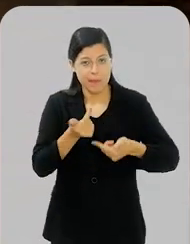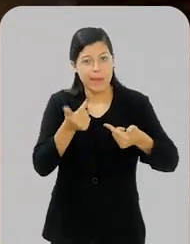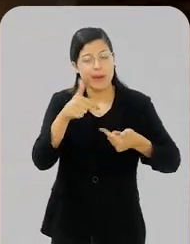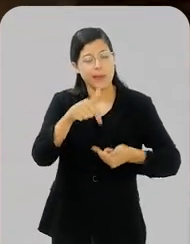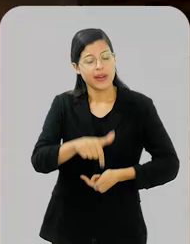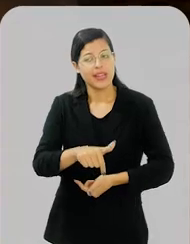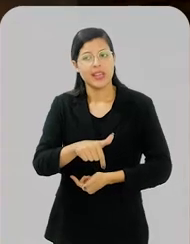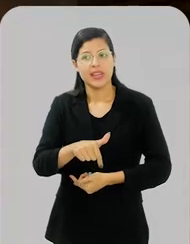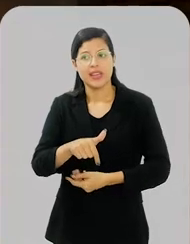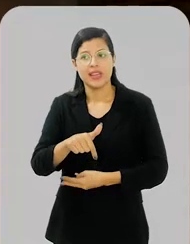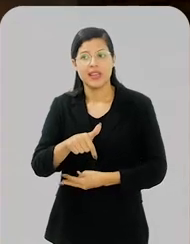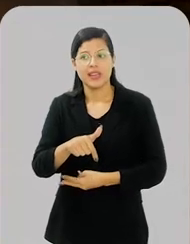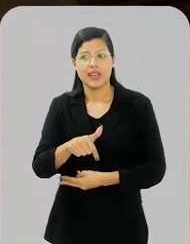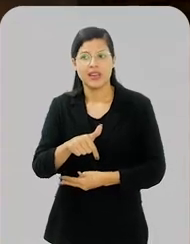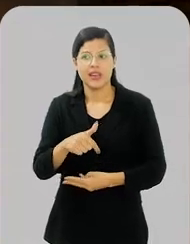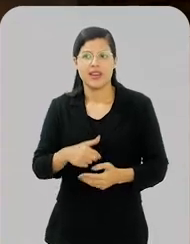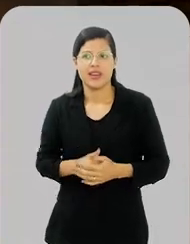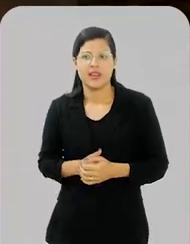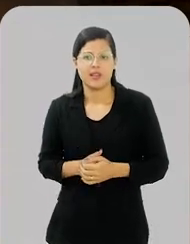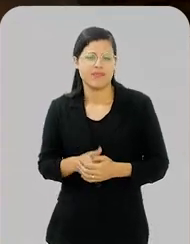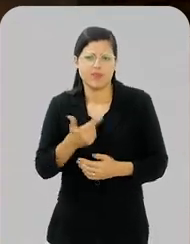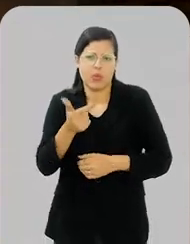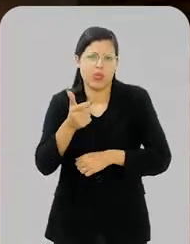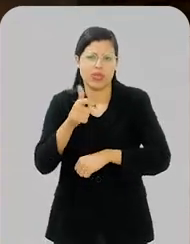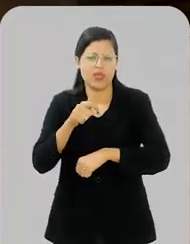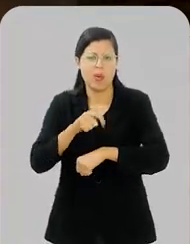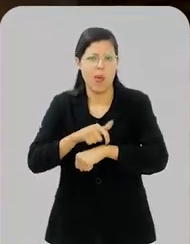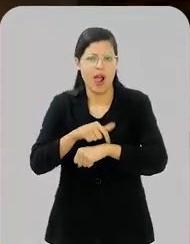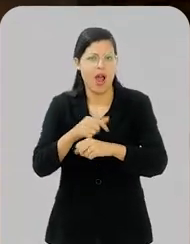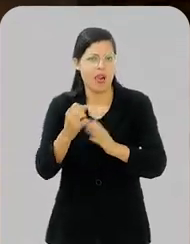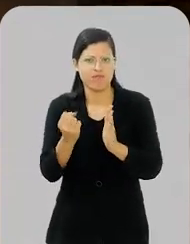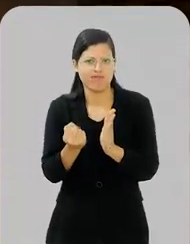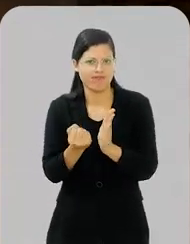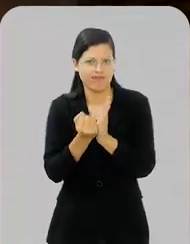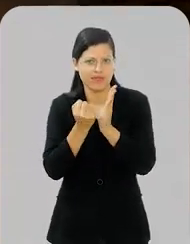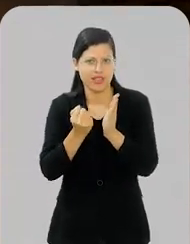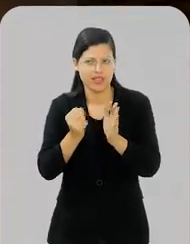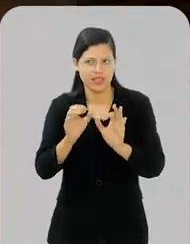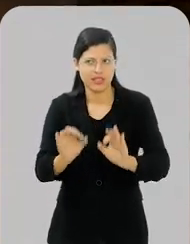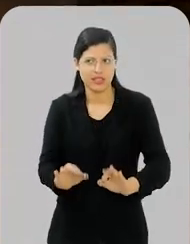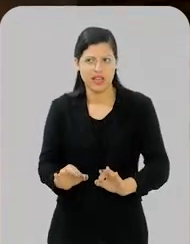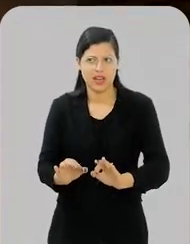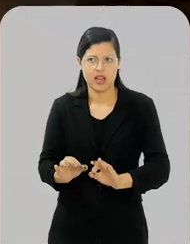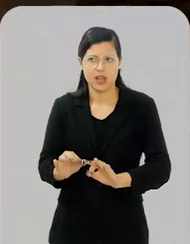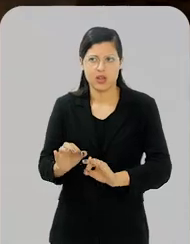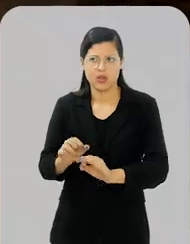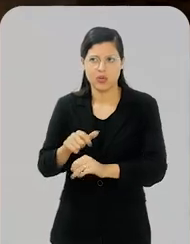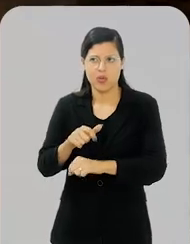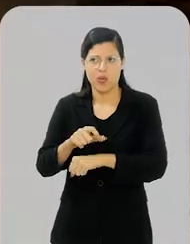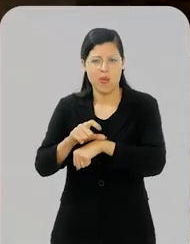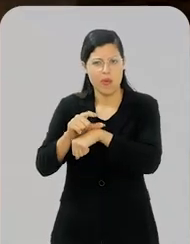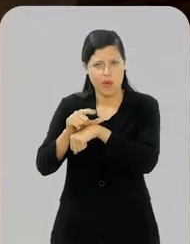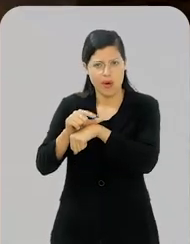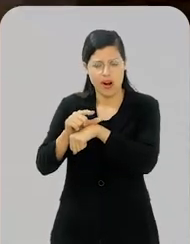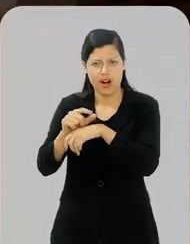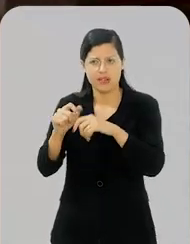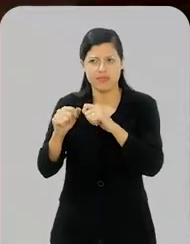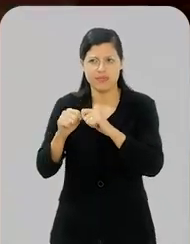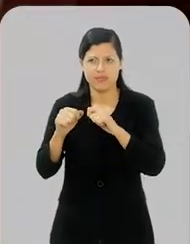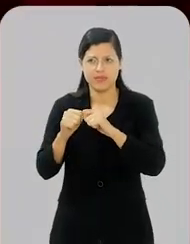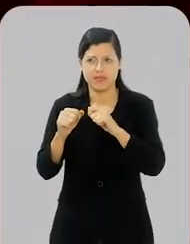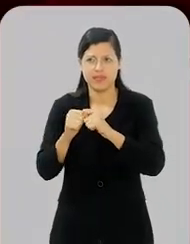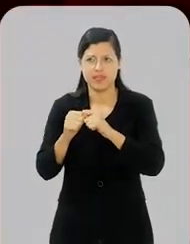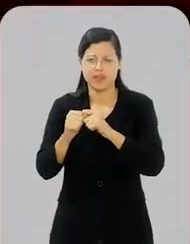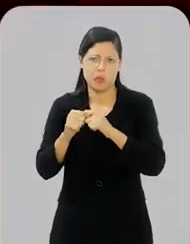e aqui o meu, digamos, eu não tenho horário fixo, meu horário é, vamos dizer, daquele que tem que